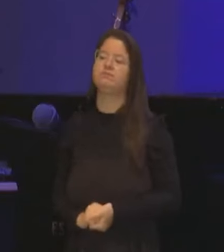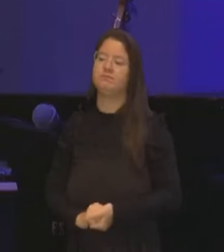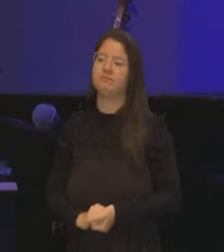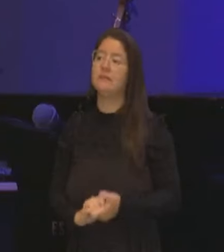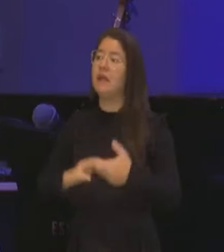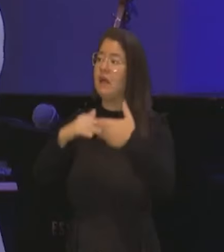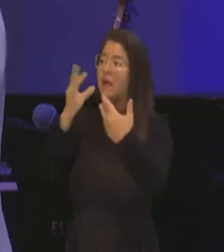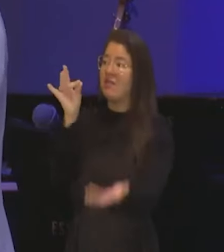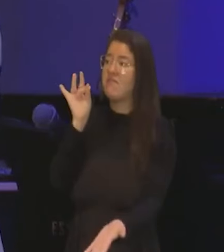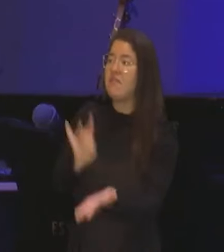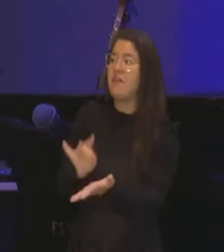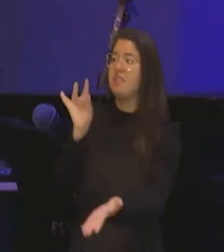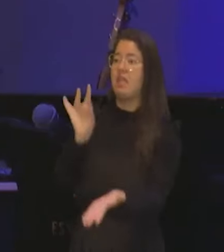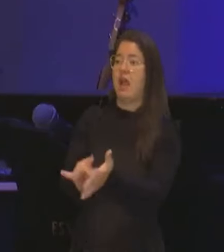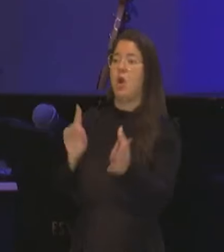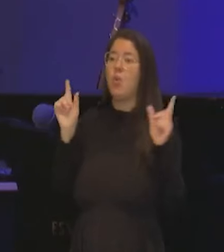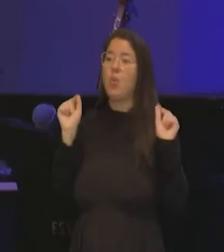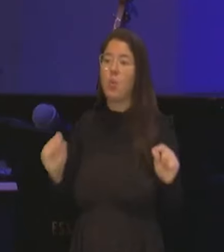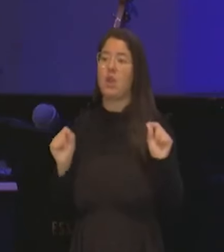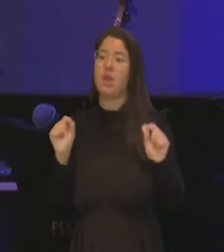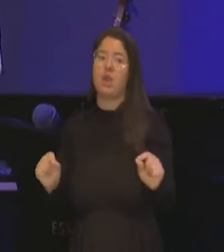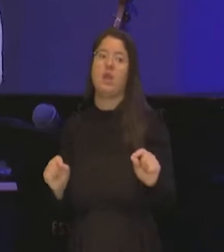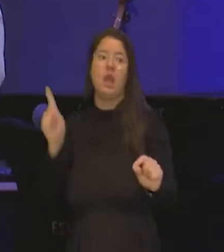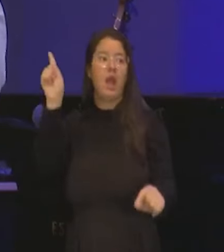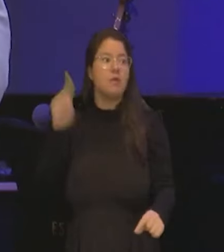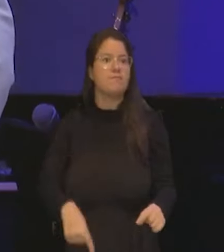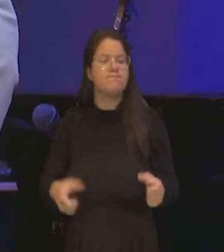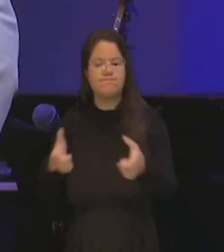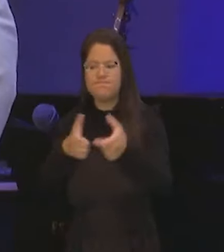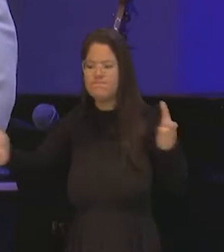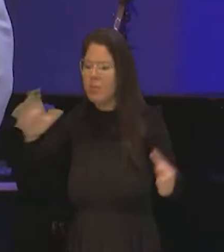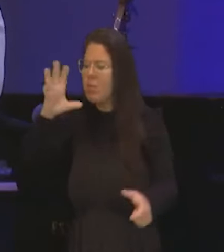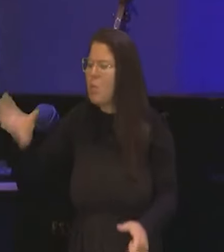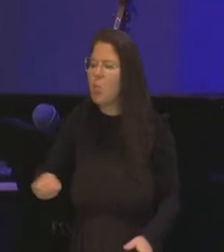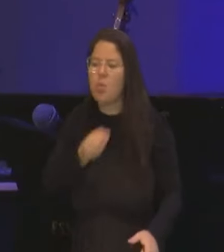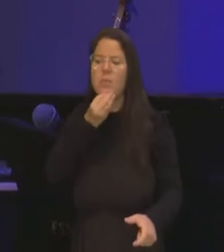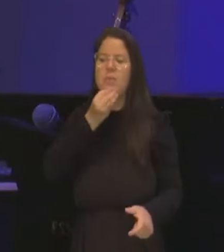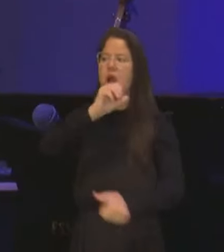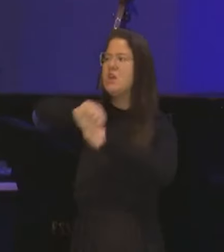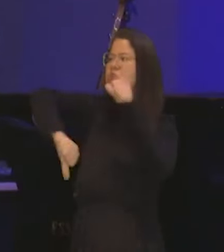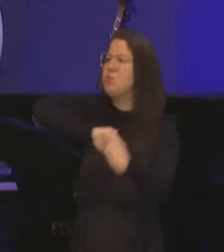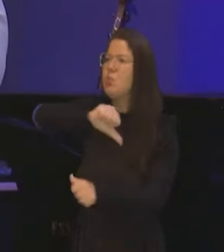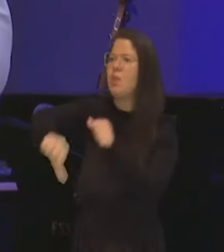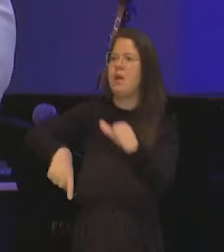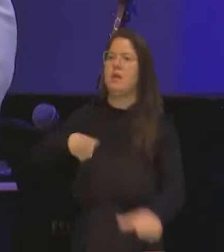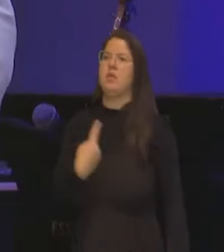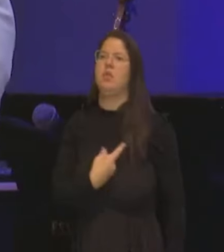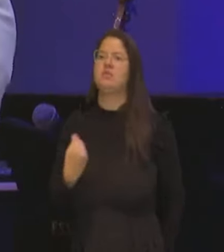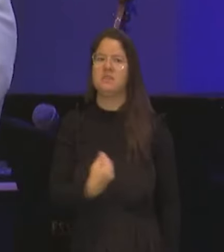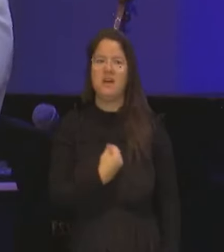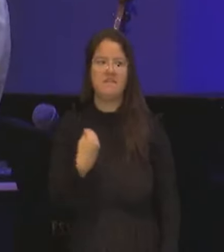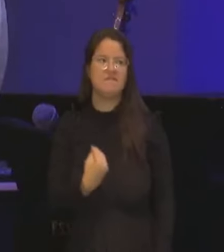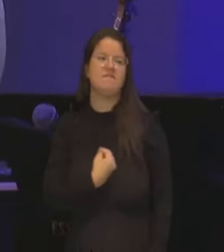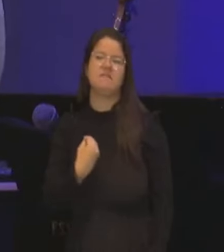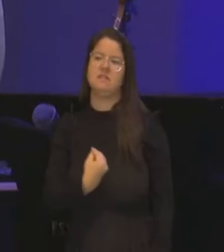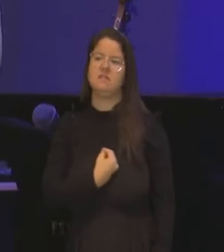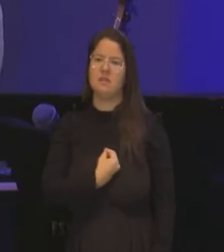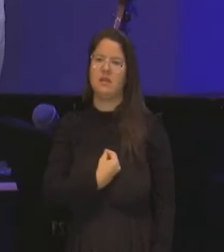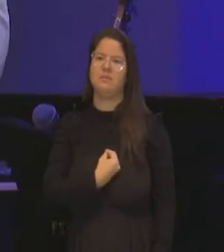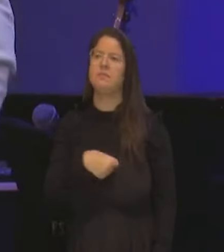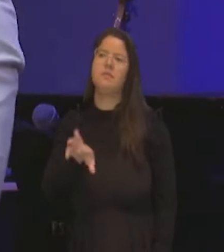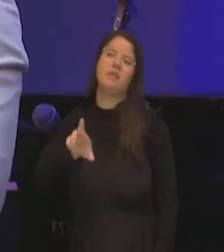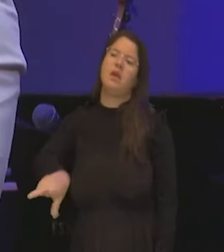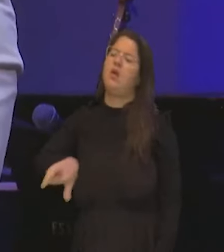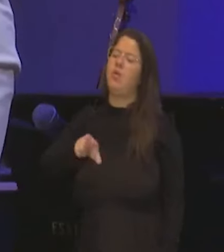E a verdade é que a grande oportunidade de mudança na nossa vida não